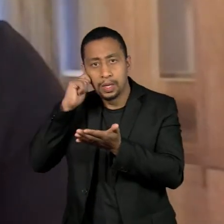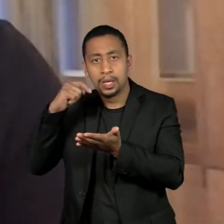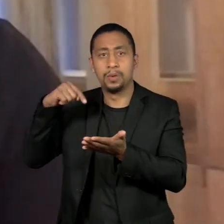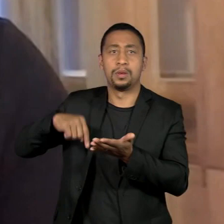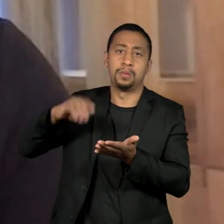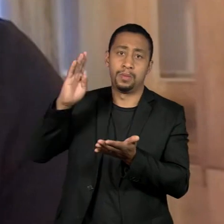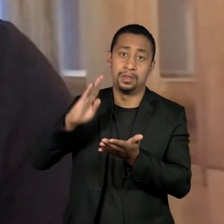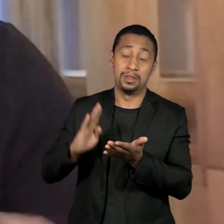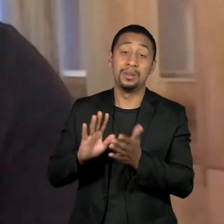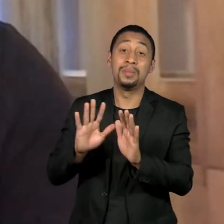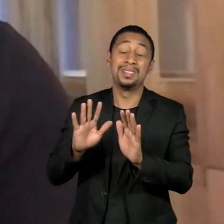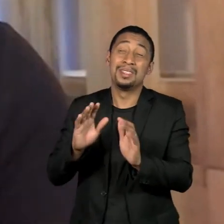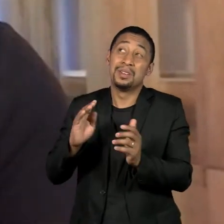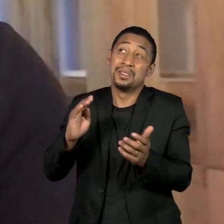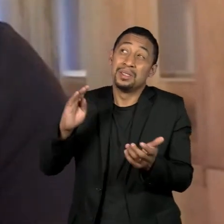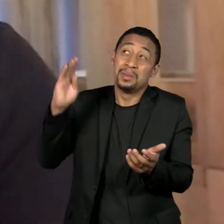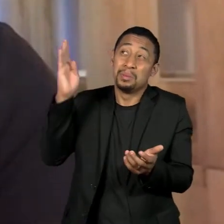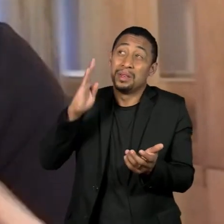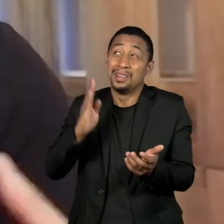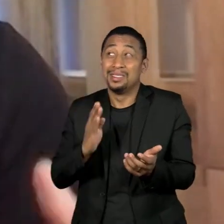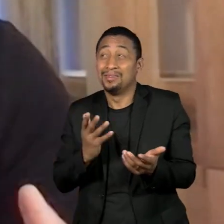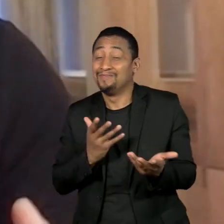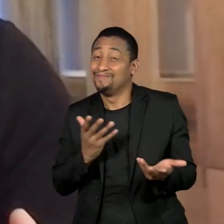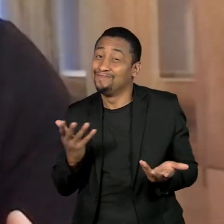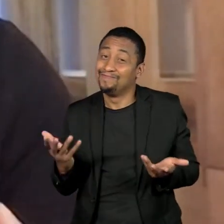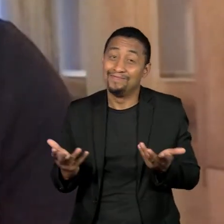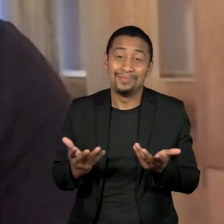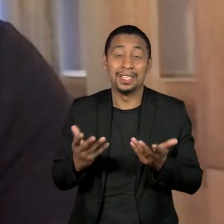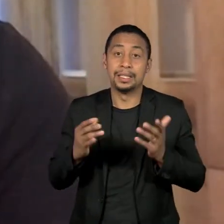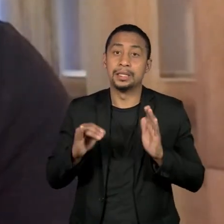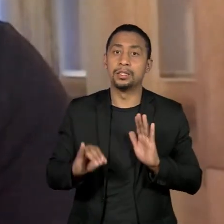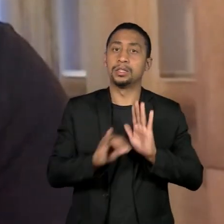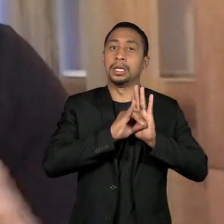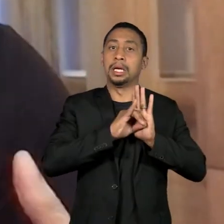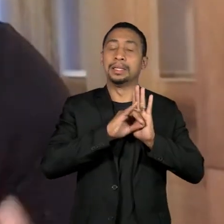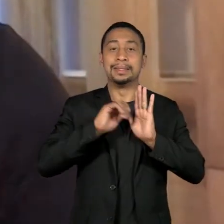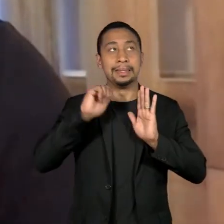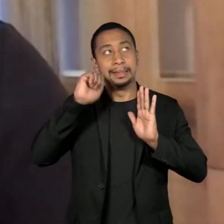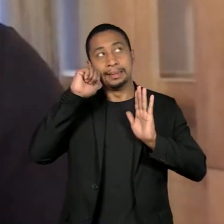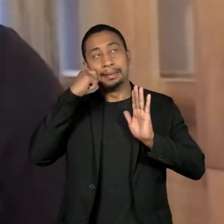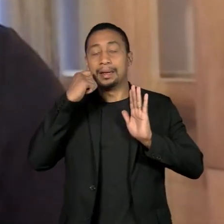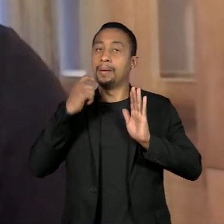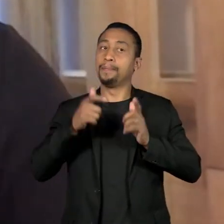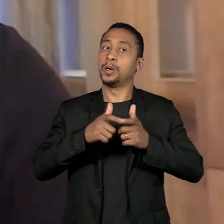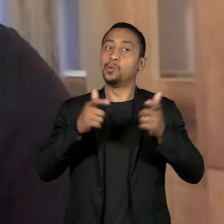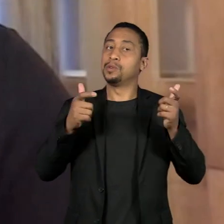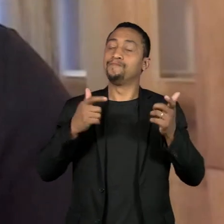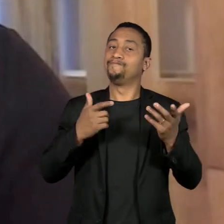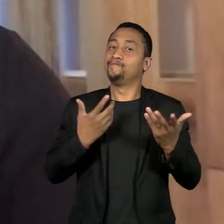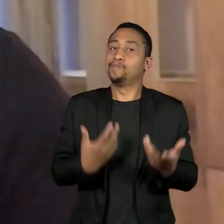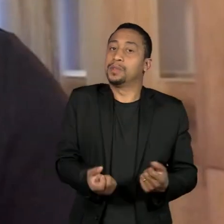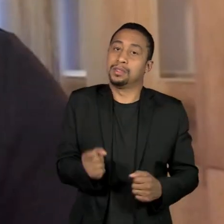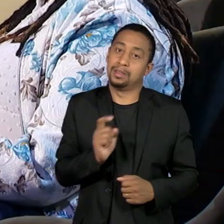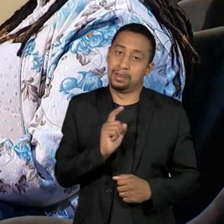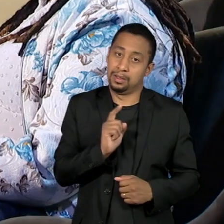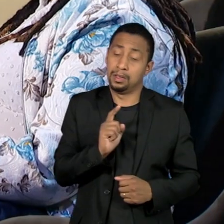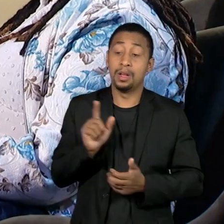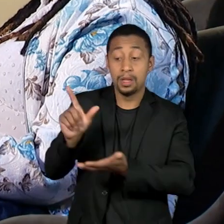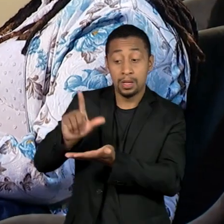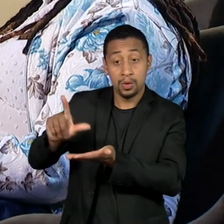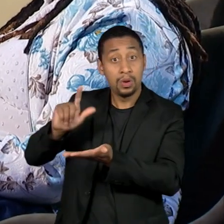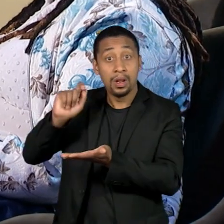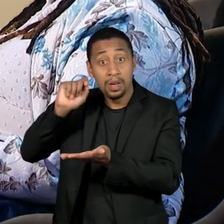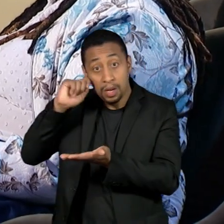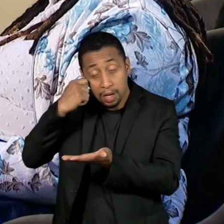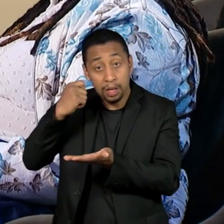nega-se que o Brasil tenha essa identidade negra, né? Então, quando a gente fala, cara, a literatura negra não é apenas sobre nós, é sobre todo o